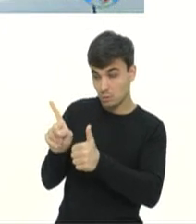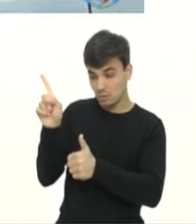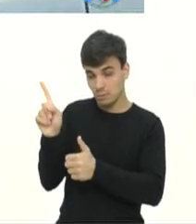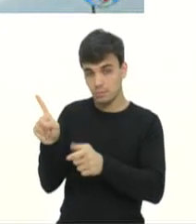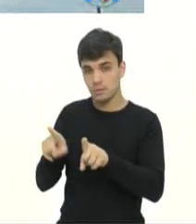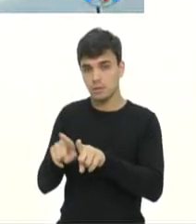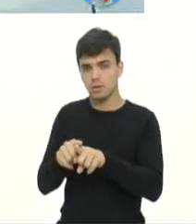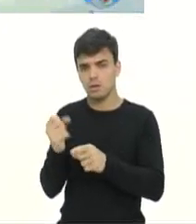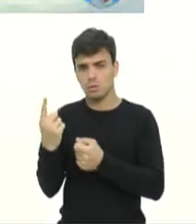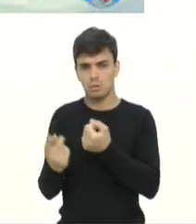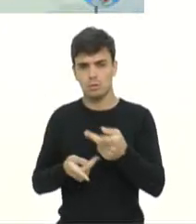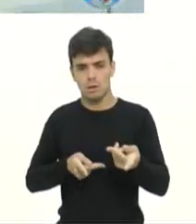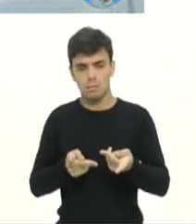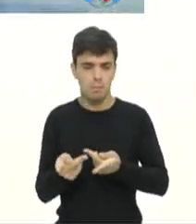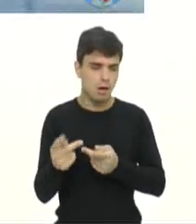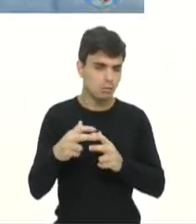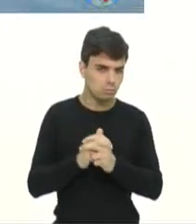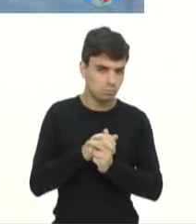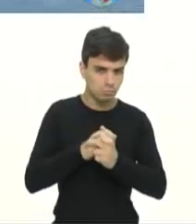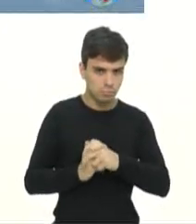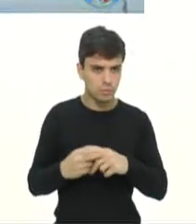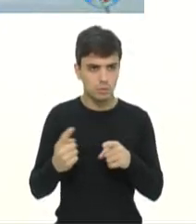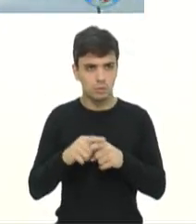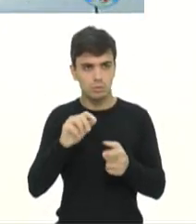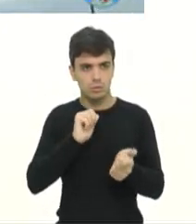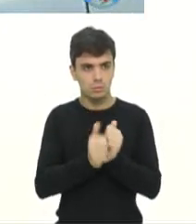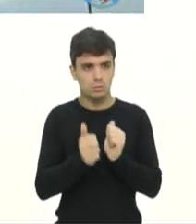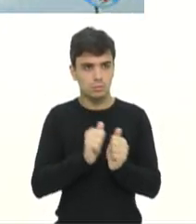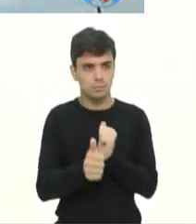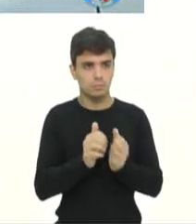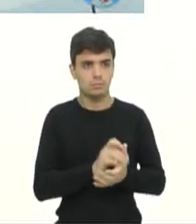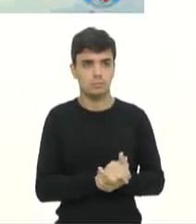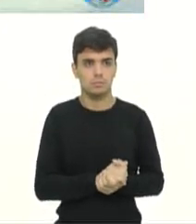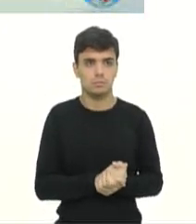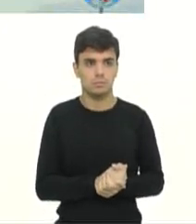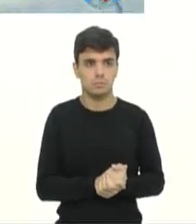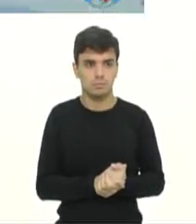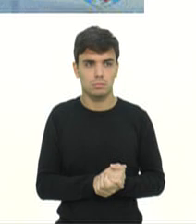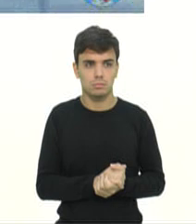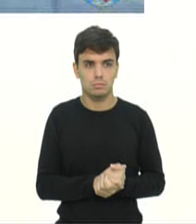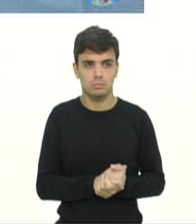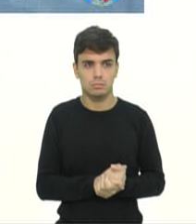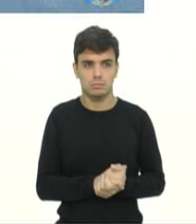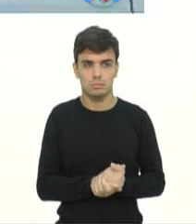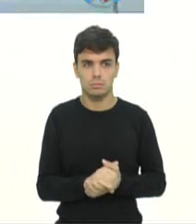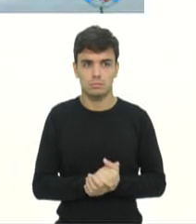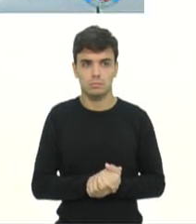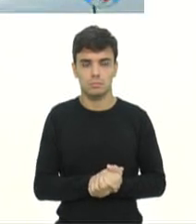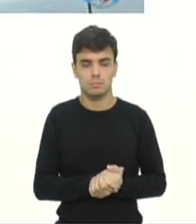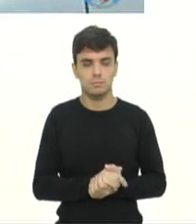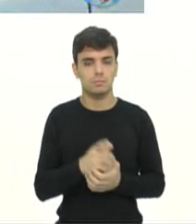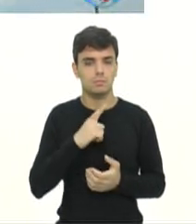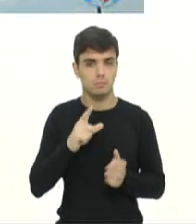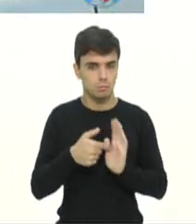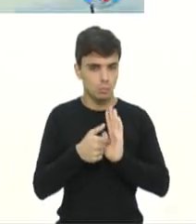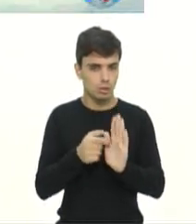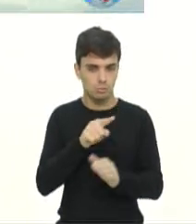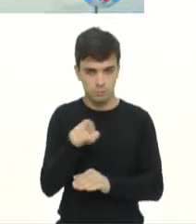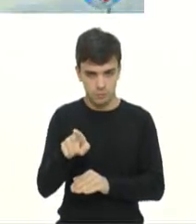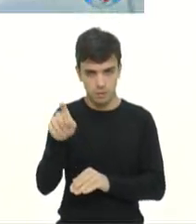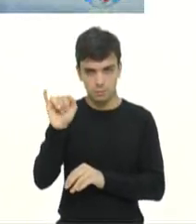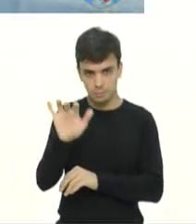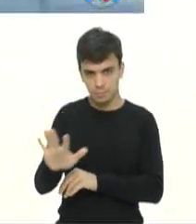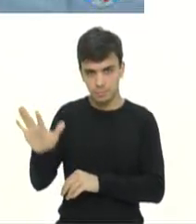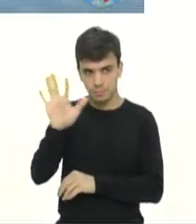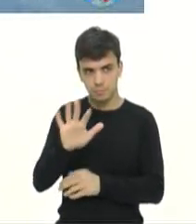e na segunda a parte de competição, a parte esportiva voltada ao Karatê, que está retratado aqui nas animações para vocês, né?